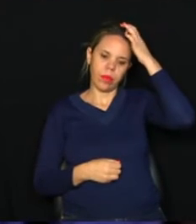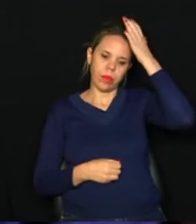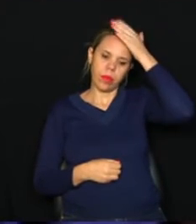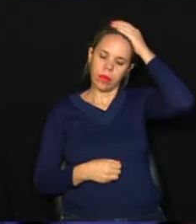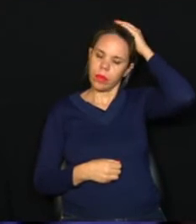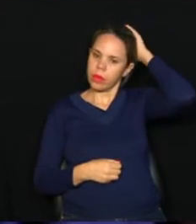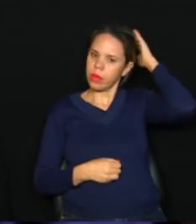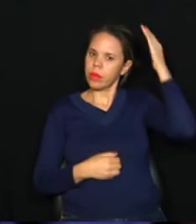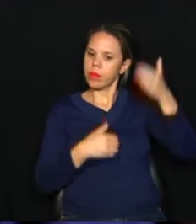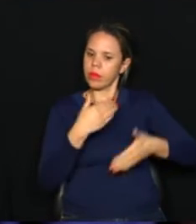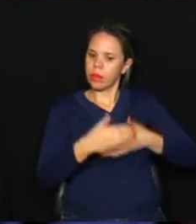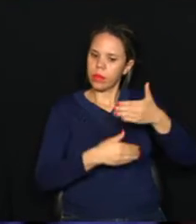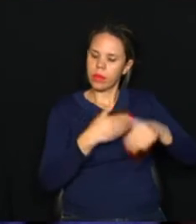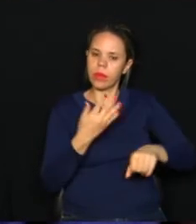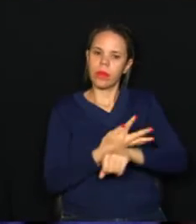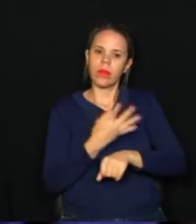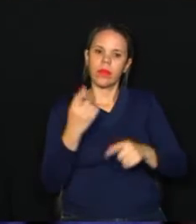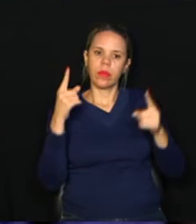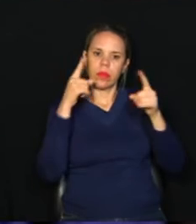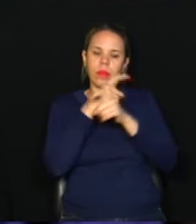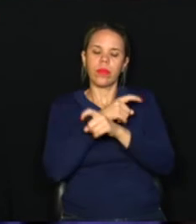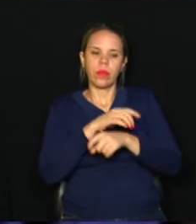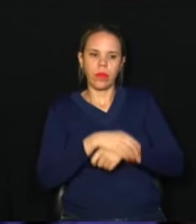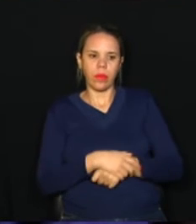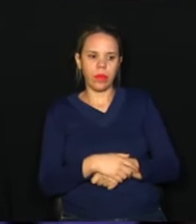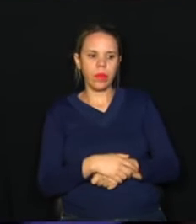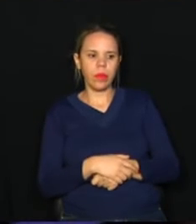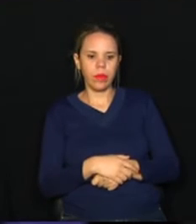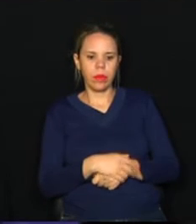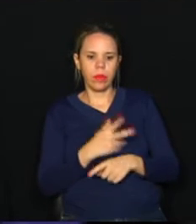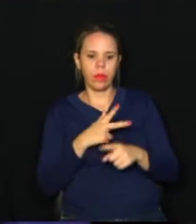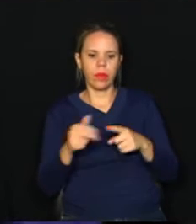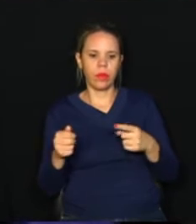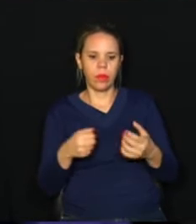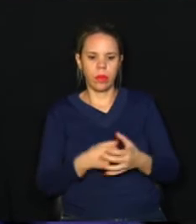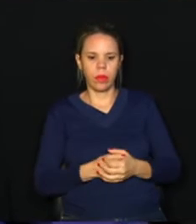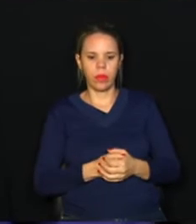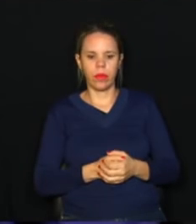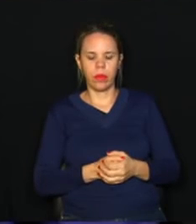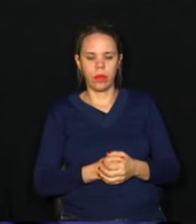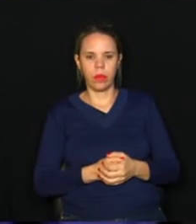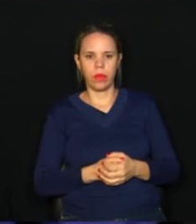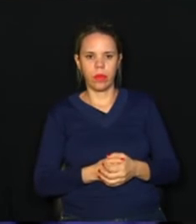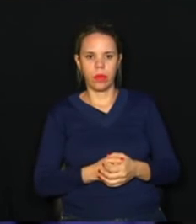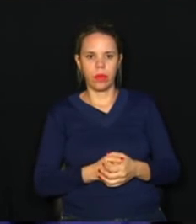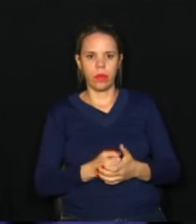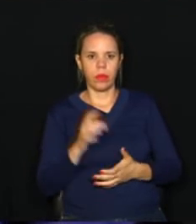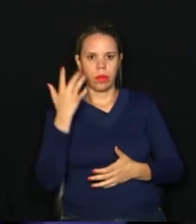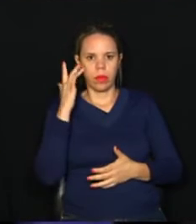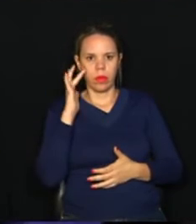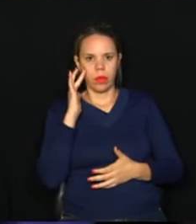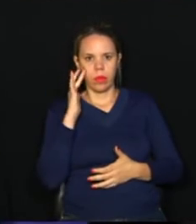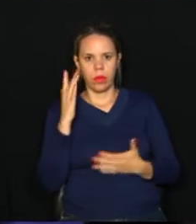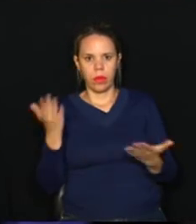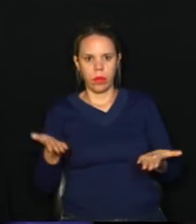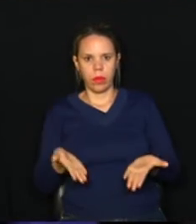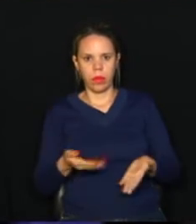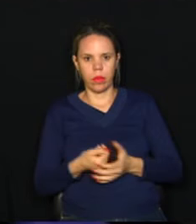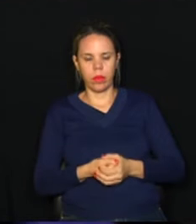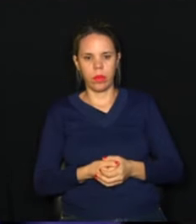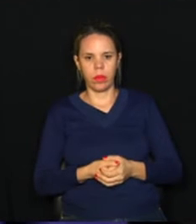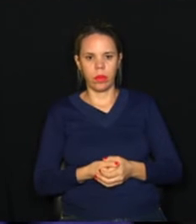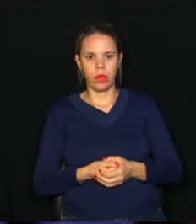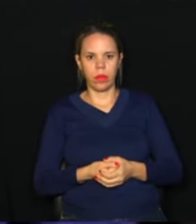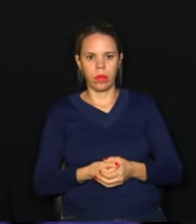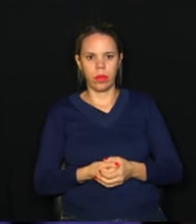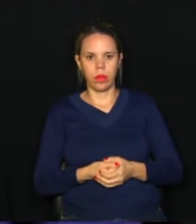cada vez parece que as crises são mais difíceis de serem superadas, né? Eu acho que o esquema aqui,